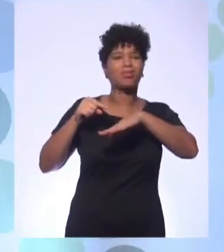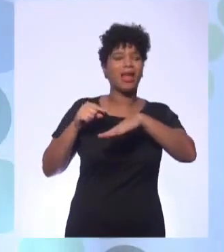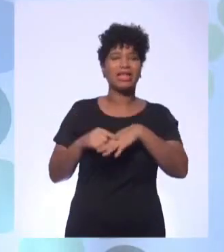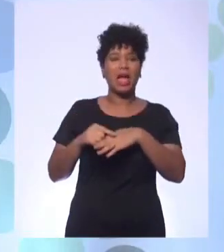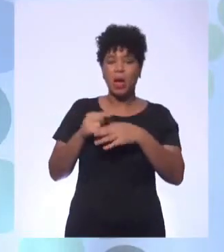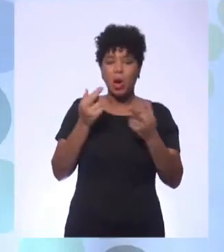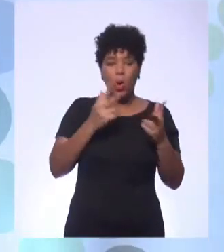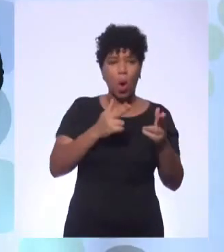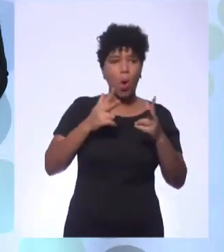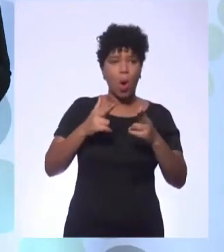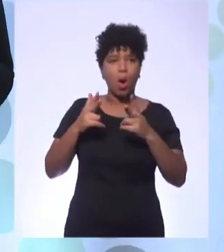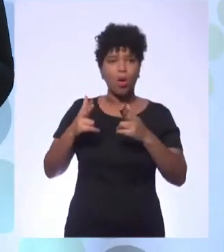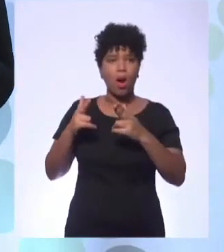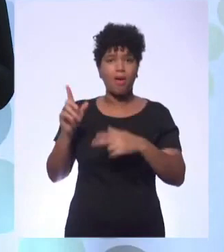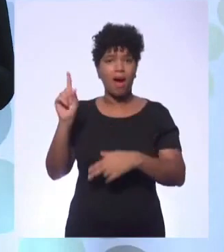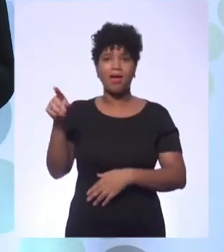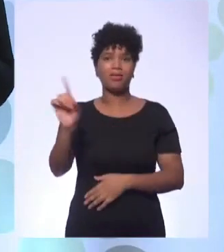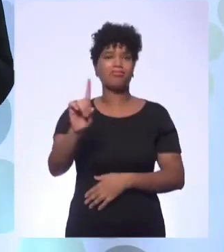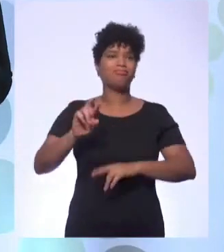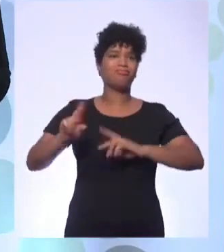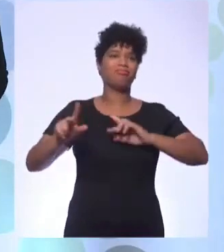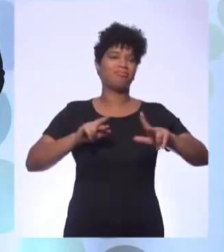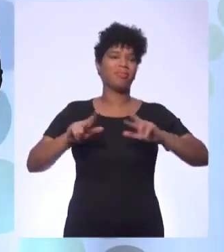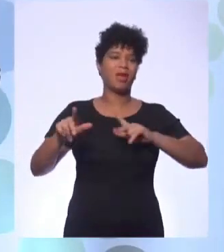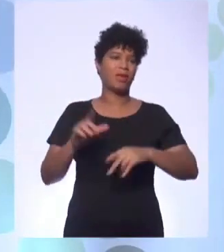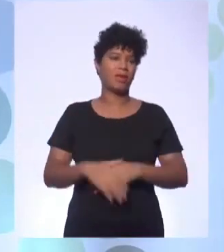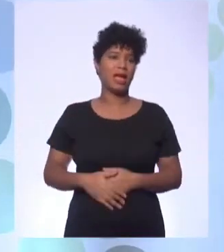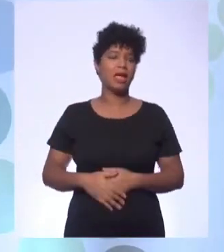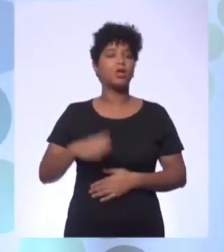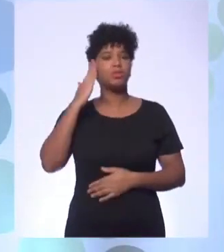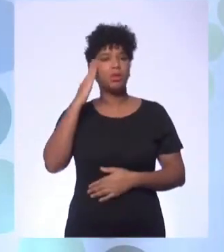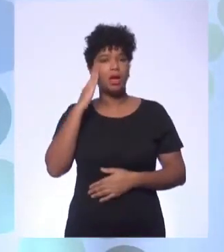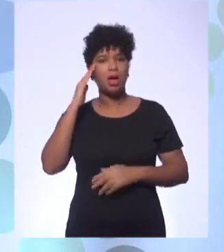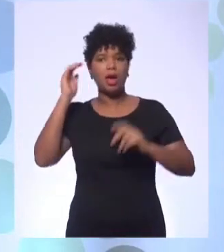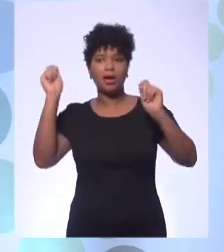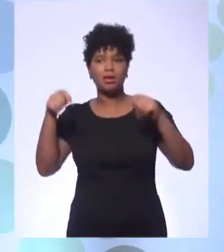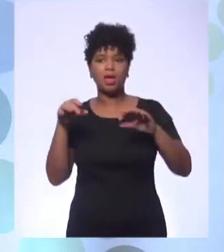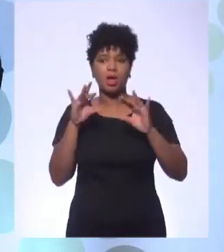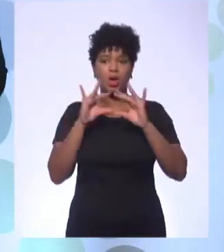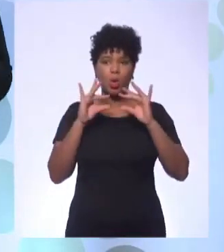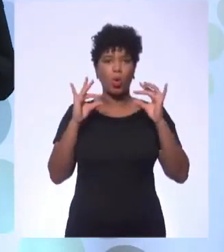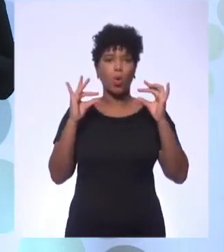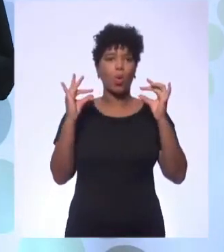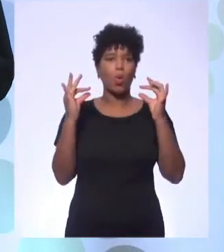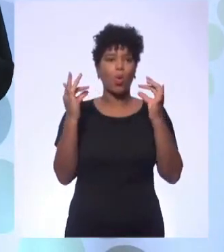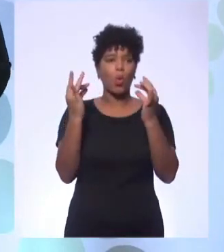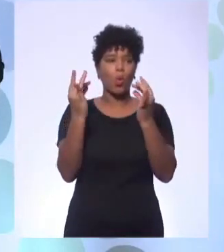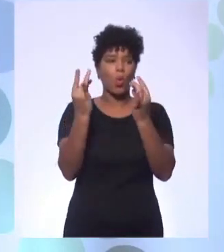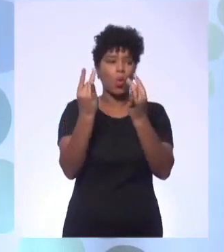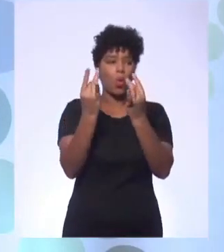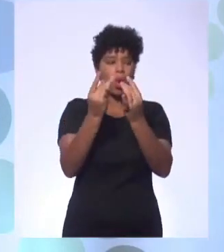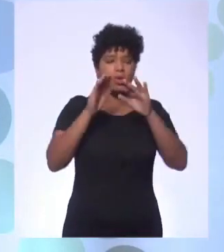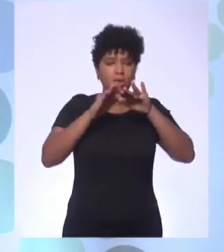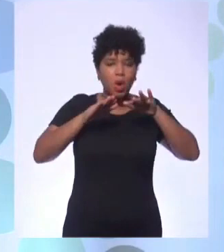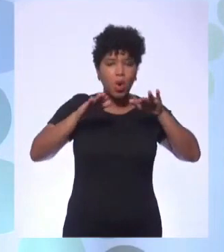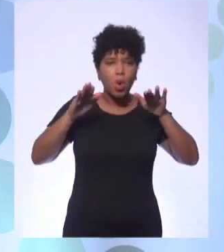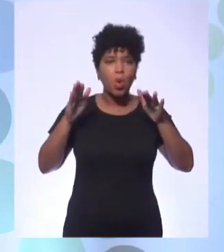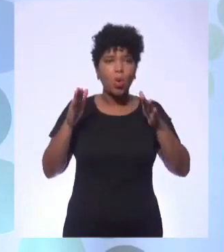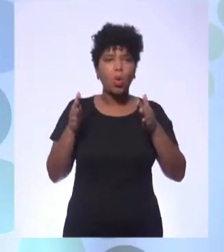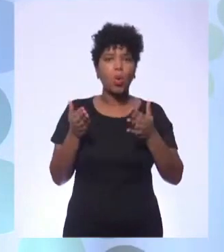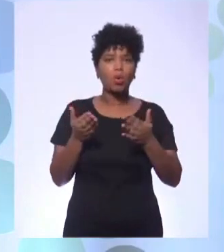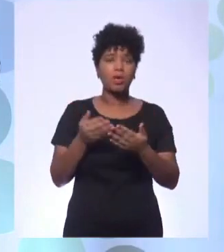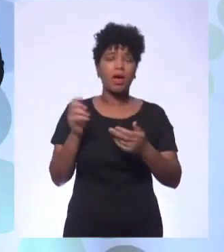mão, por mais que você siga um certo padrão estético na hora dessa construção, né, na hora da criação